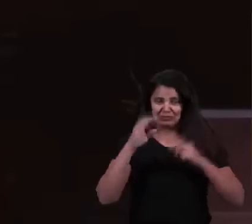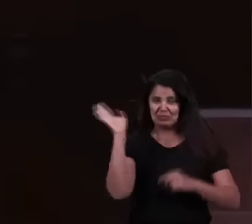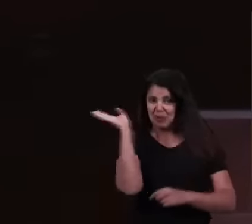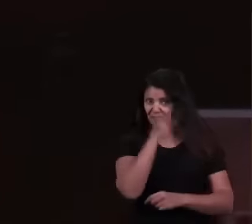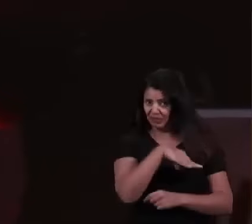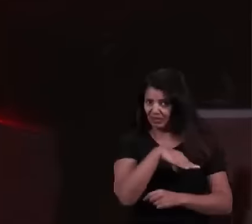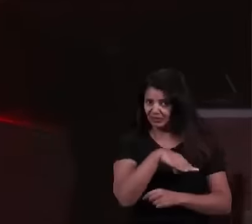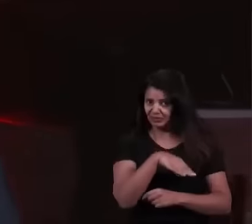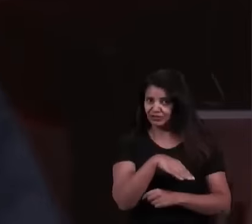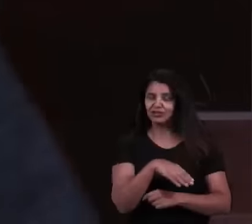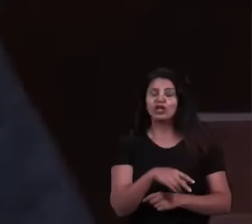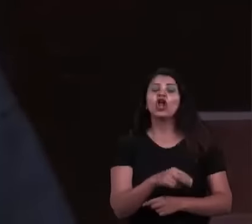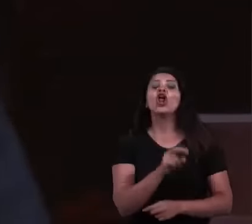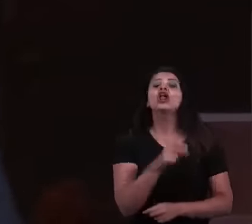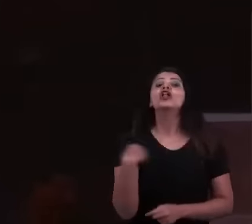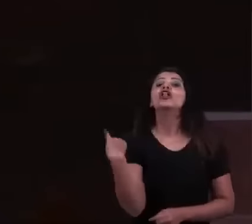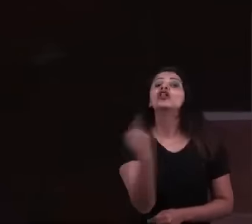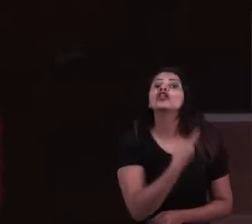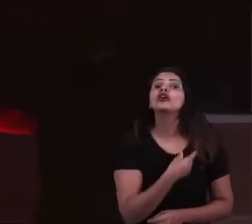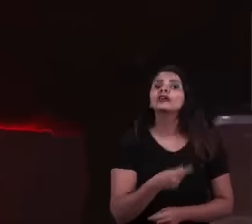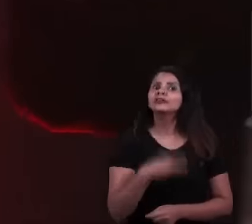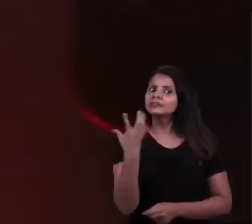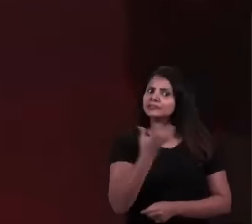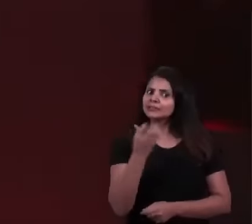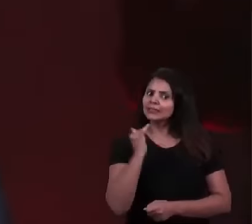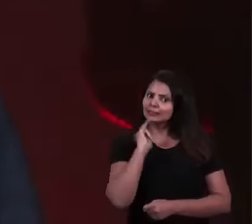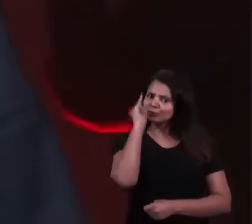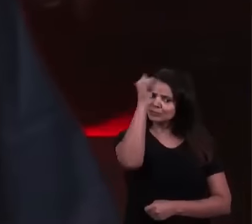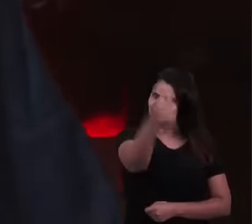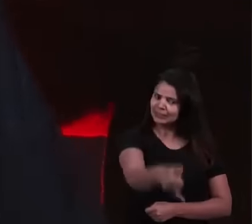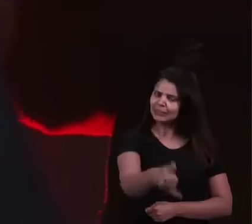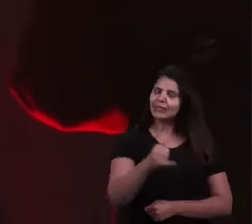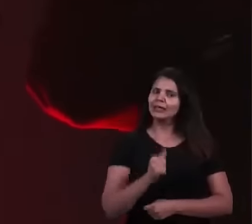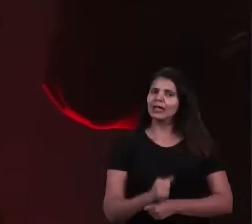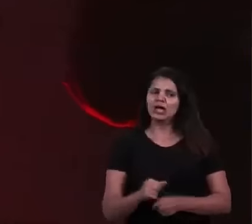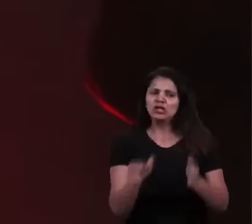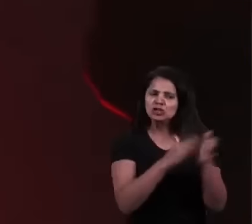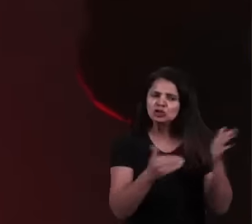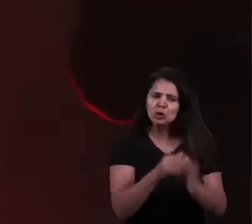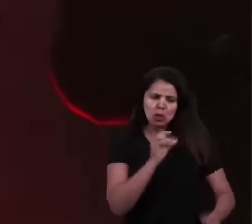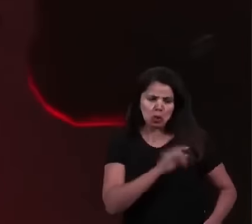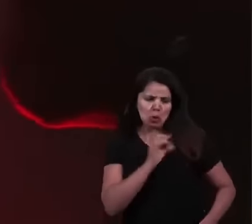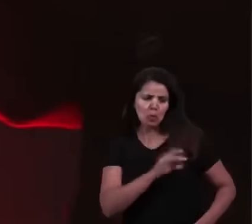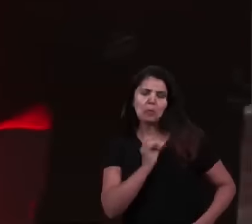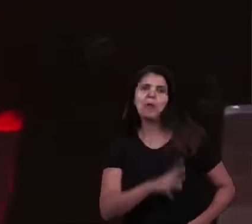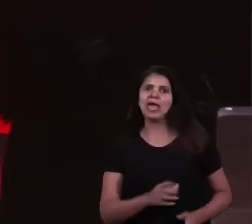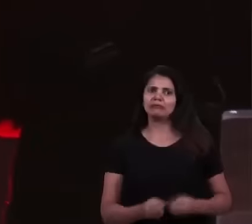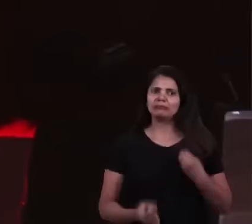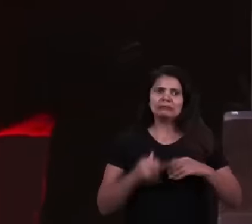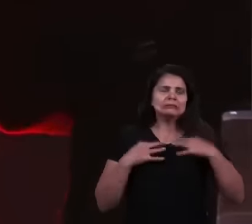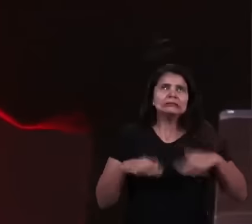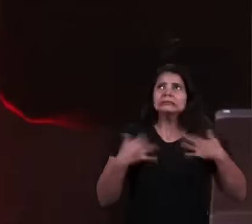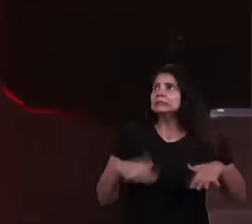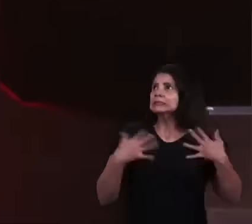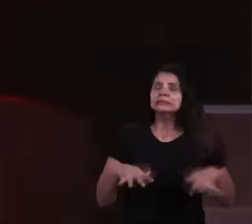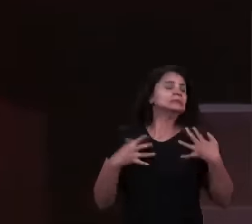Quantos querem dizer que essa torre de informação, de medo, de pânico, de pavor, de assombração, levante